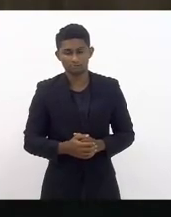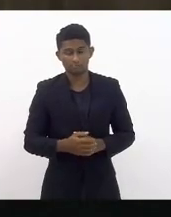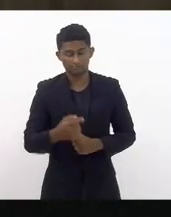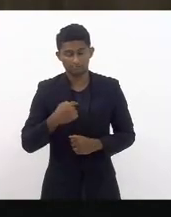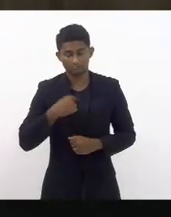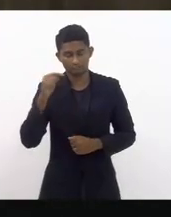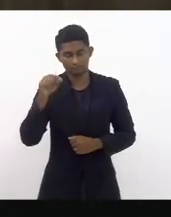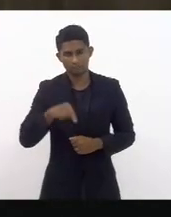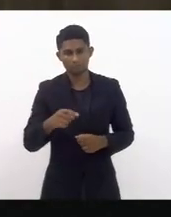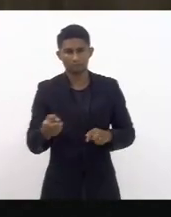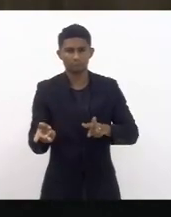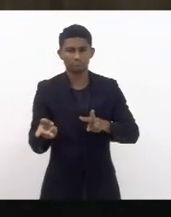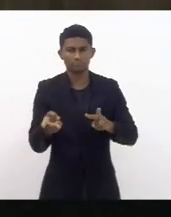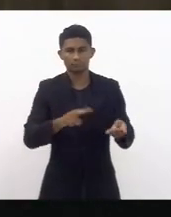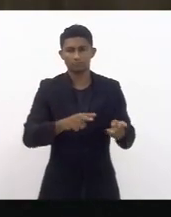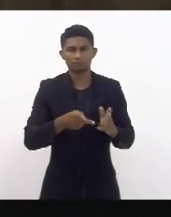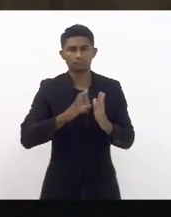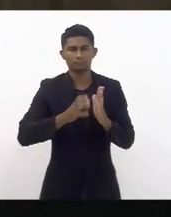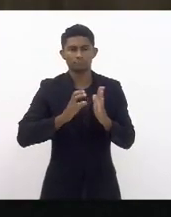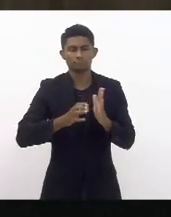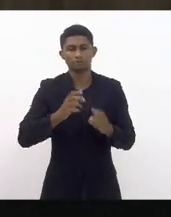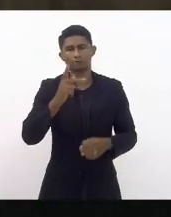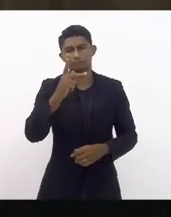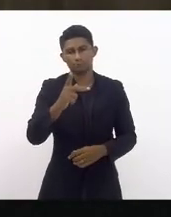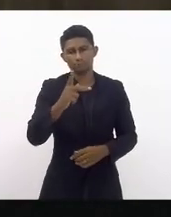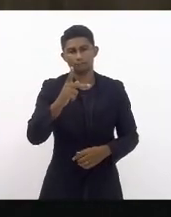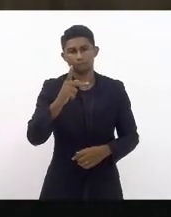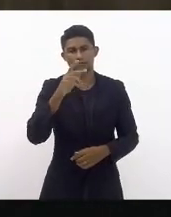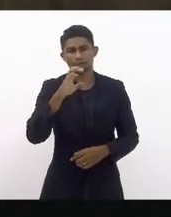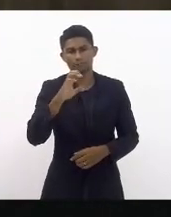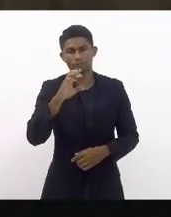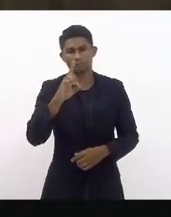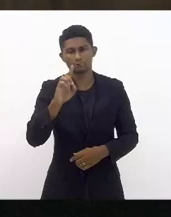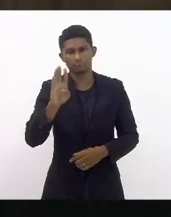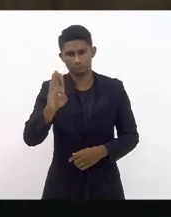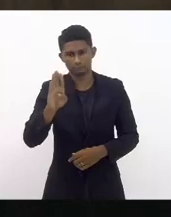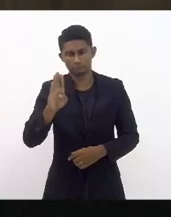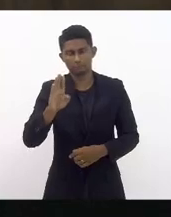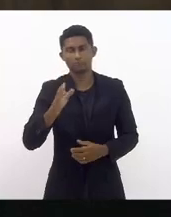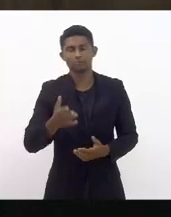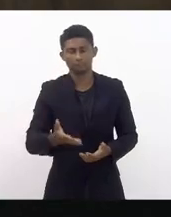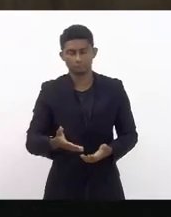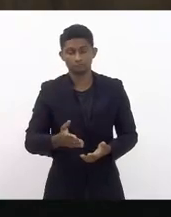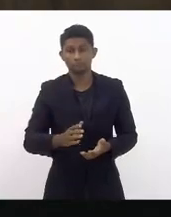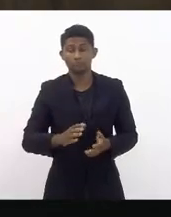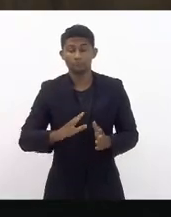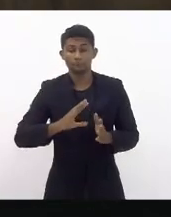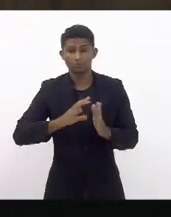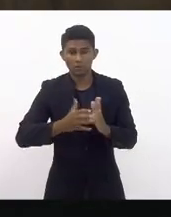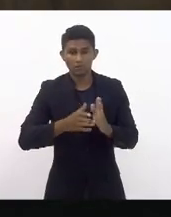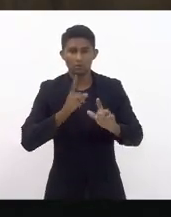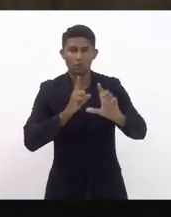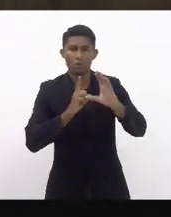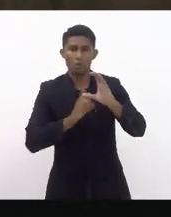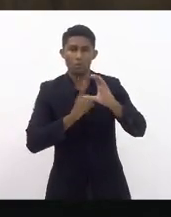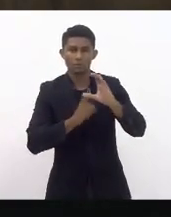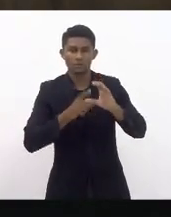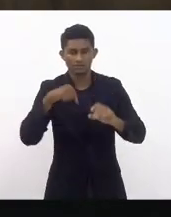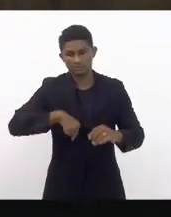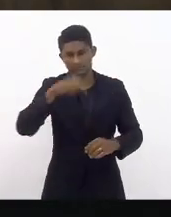encaminhar pelo PCdoB, Partido Comunista do Brasil. Primeiro,